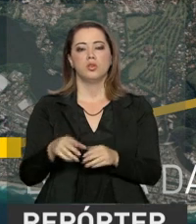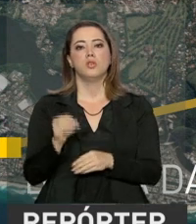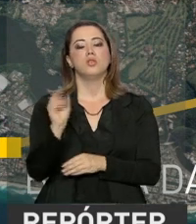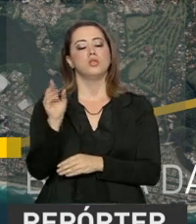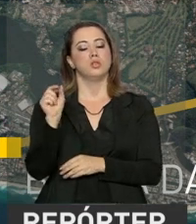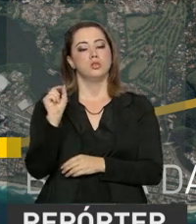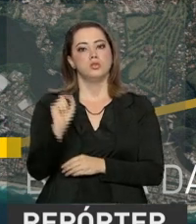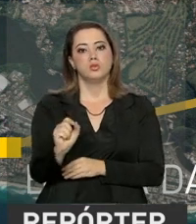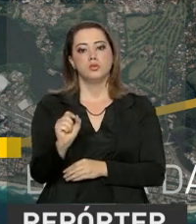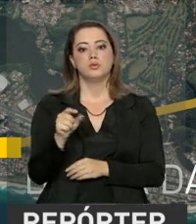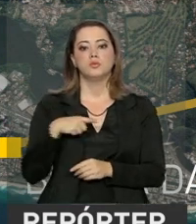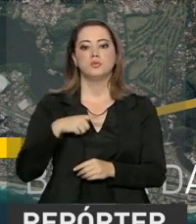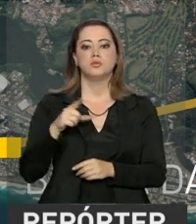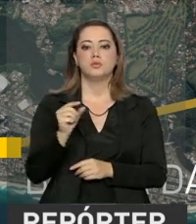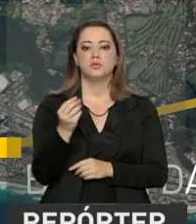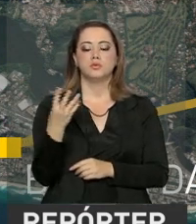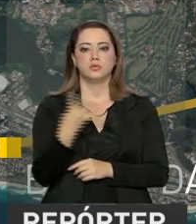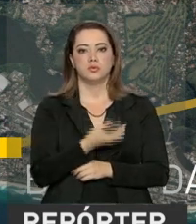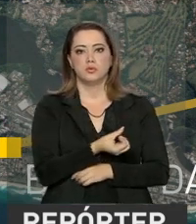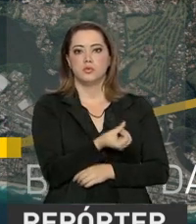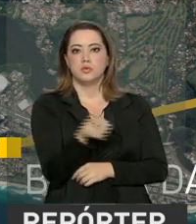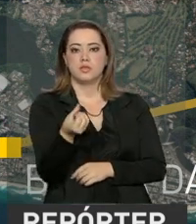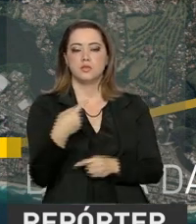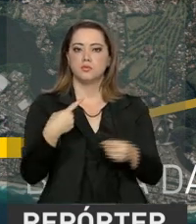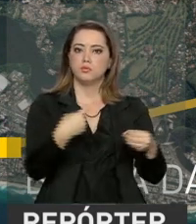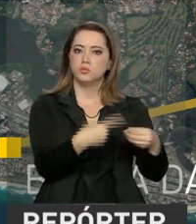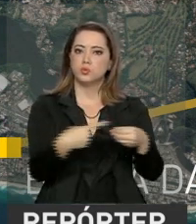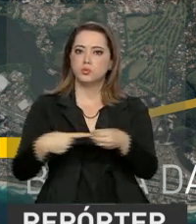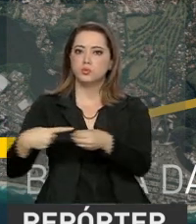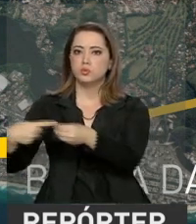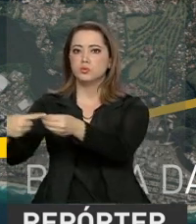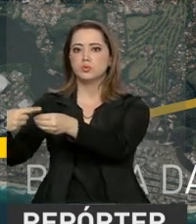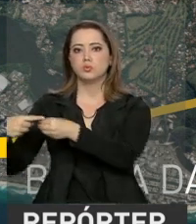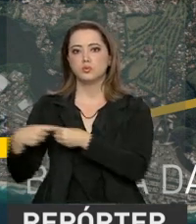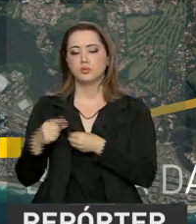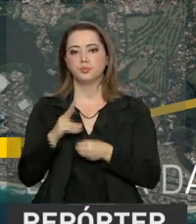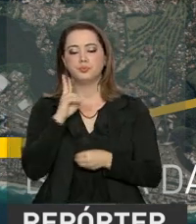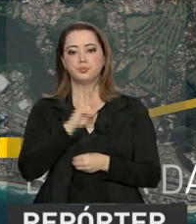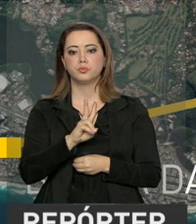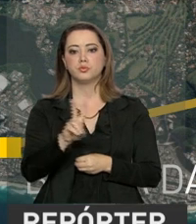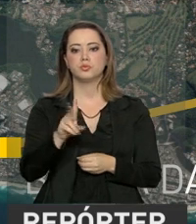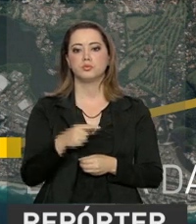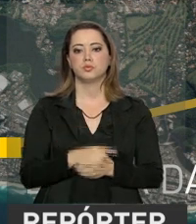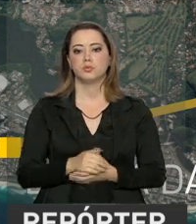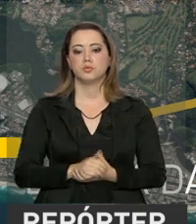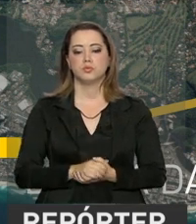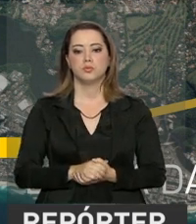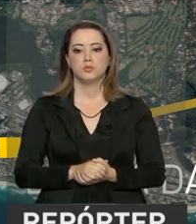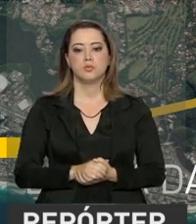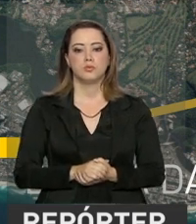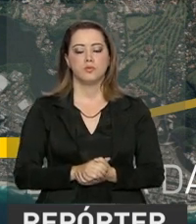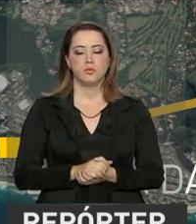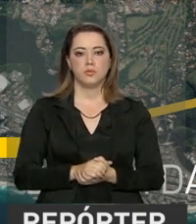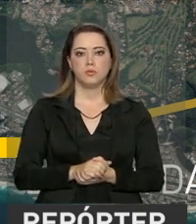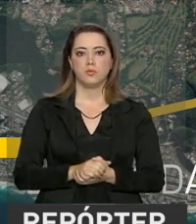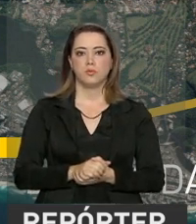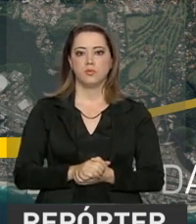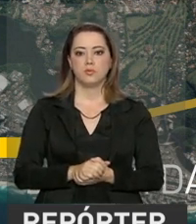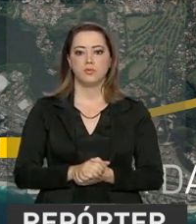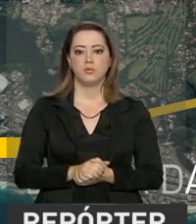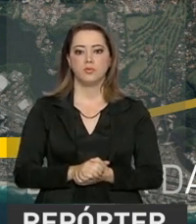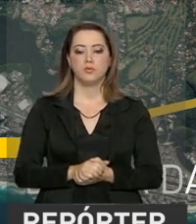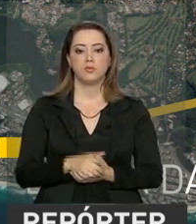Oceânico são Conrado Gávia anteriro de Quental Jardim de Alá e Nossa Senhora da